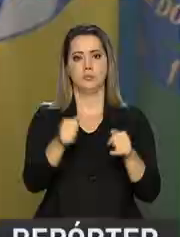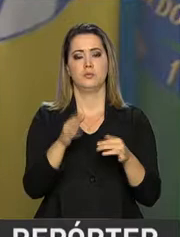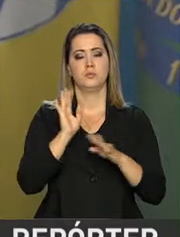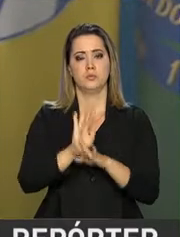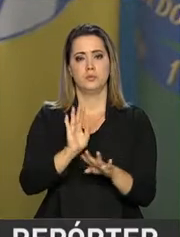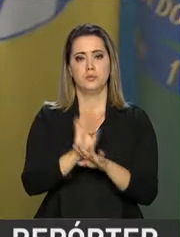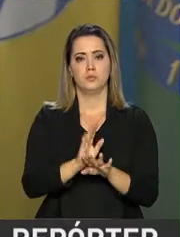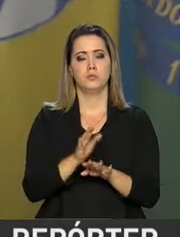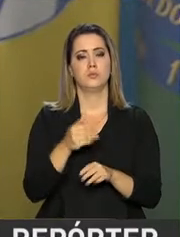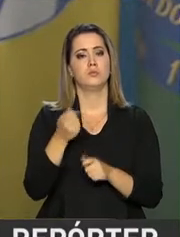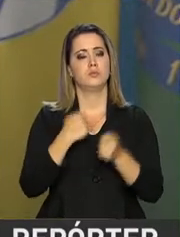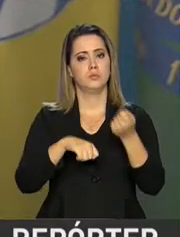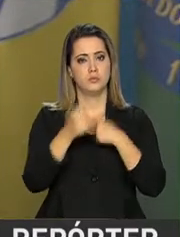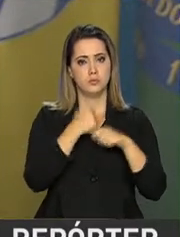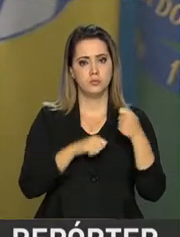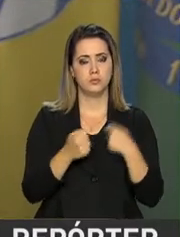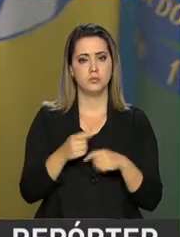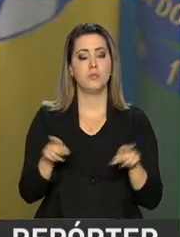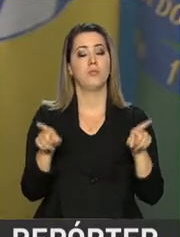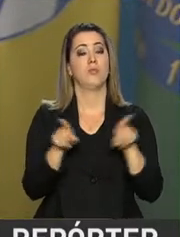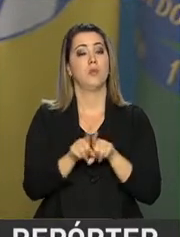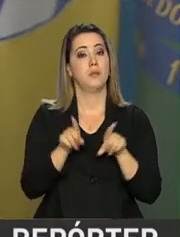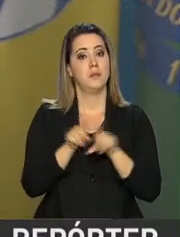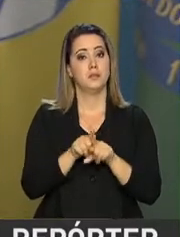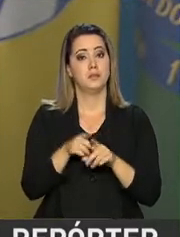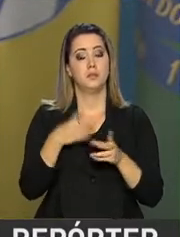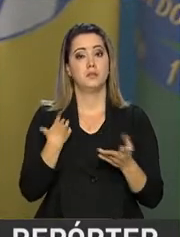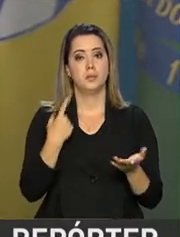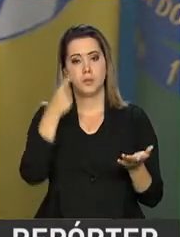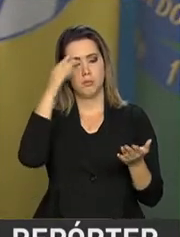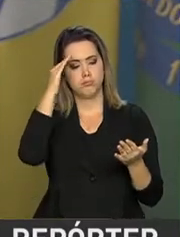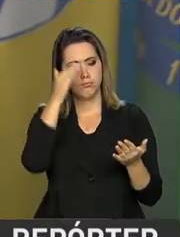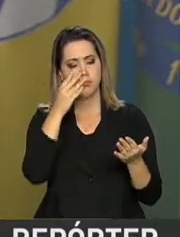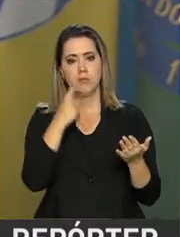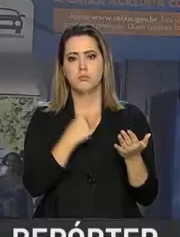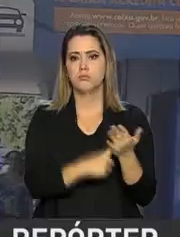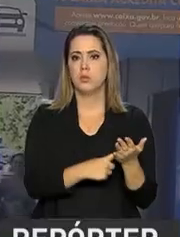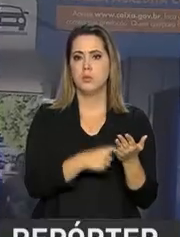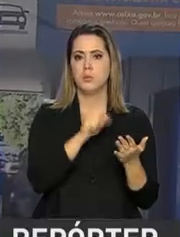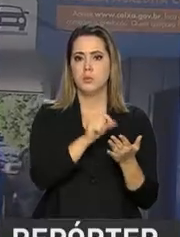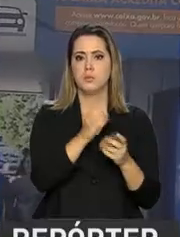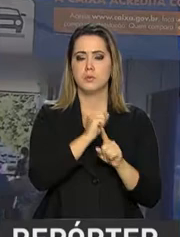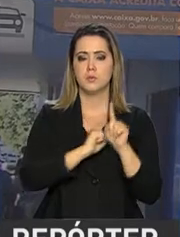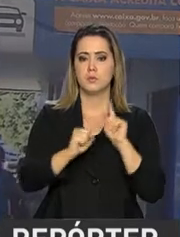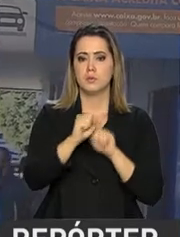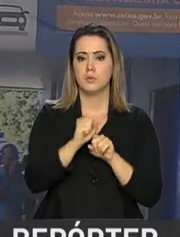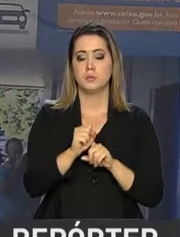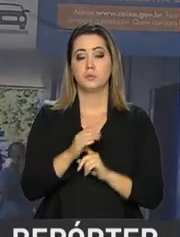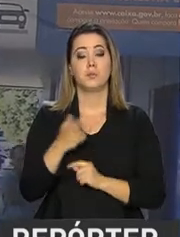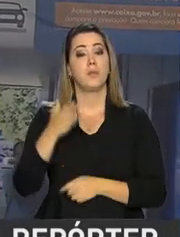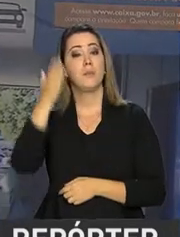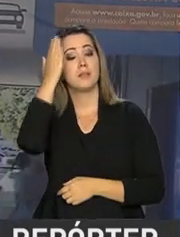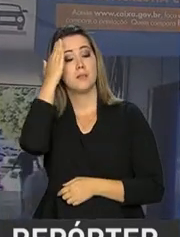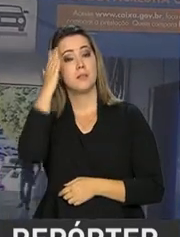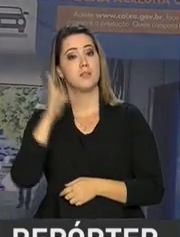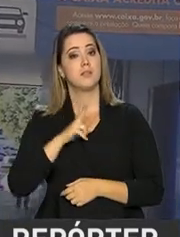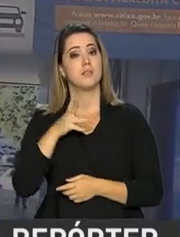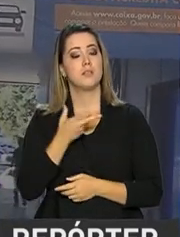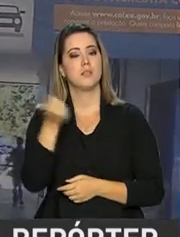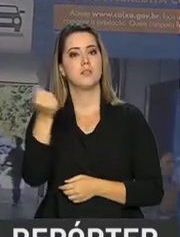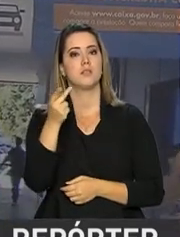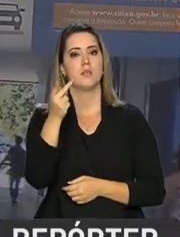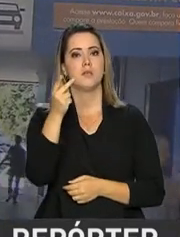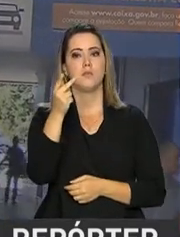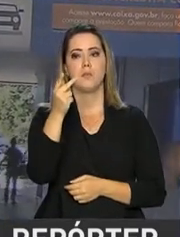injeção na economia além do que se cumpre mais uma função social para saber se têm saldo no pis pasep os